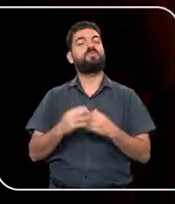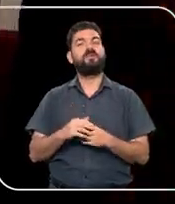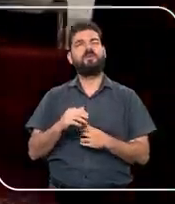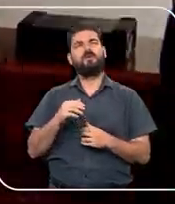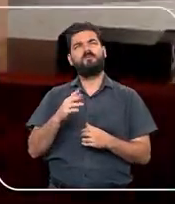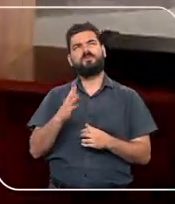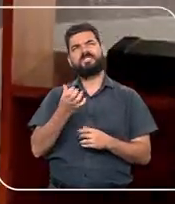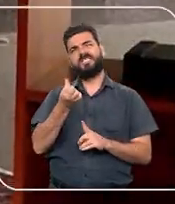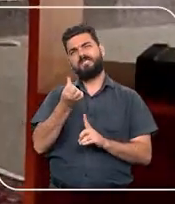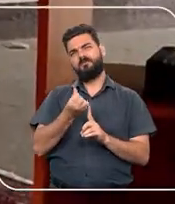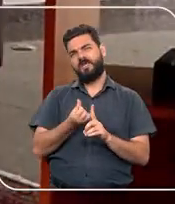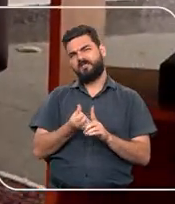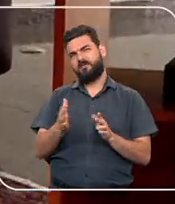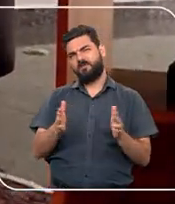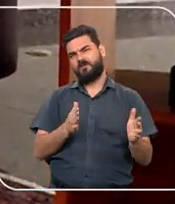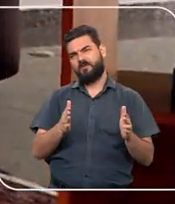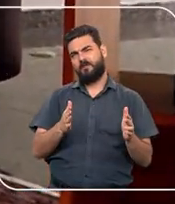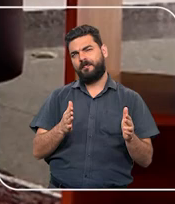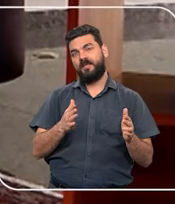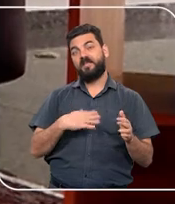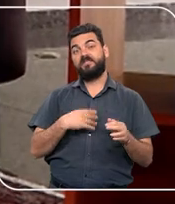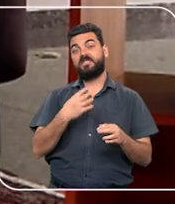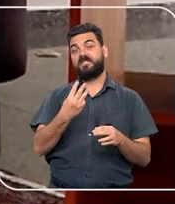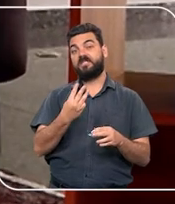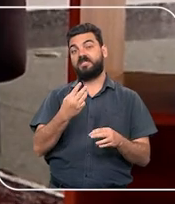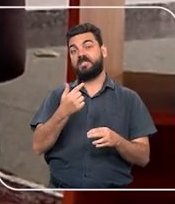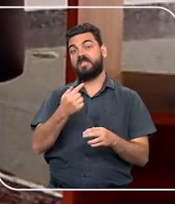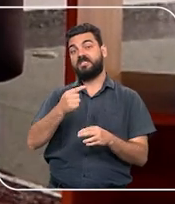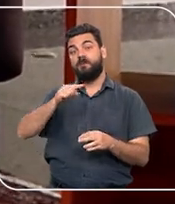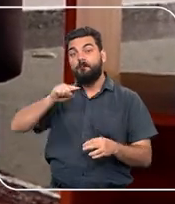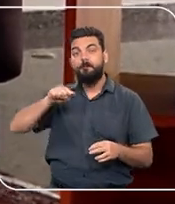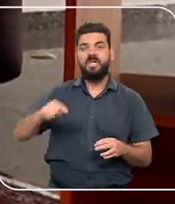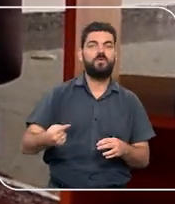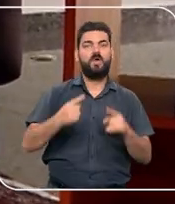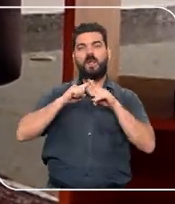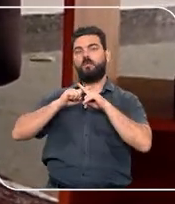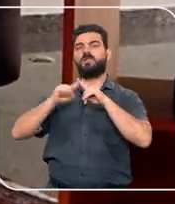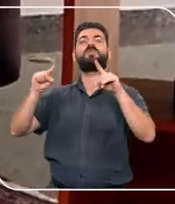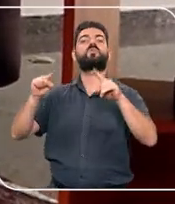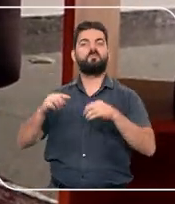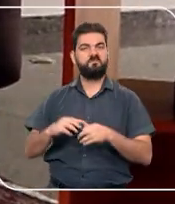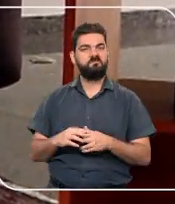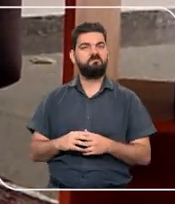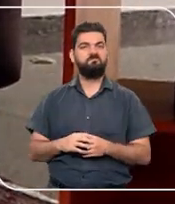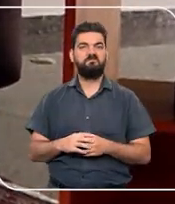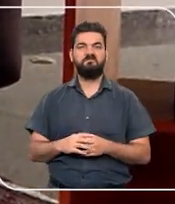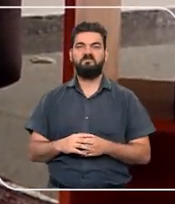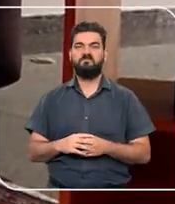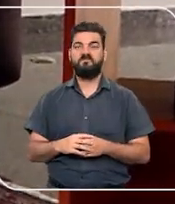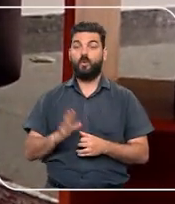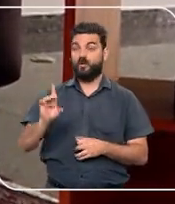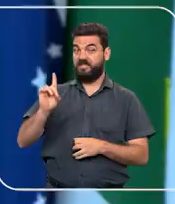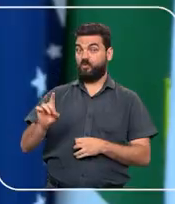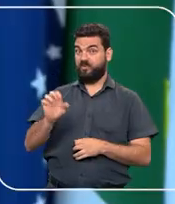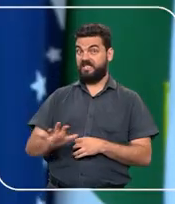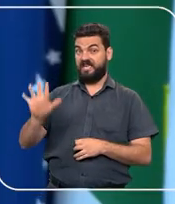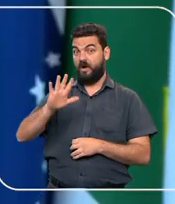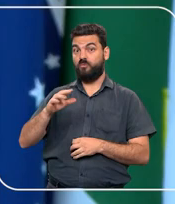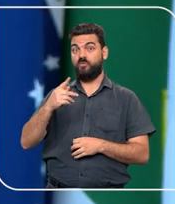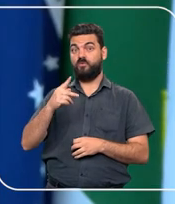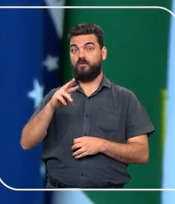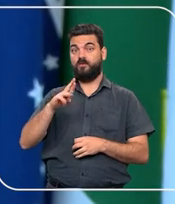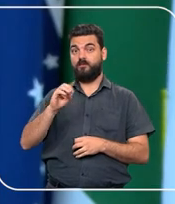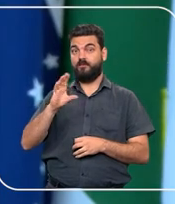Natel só no primeiro semestre foram mais de 37.000 consumidores insatisfeitos o